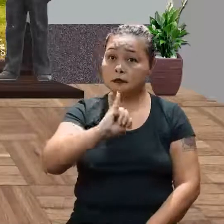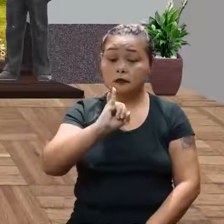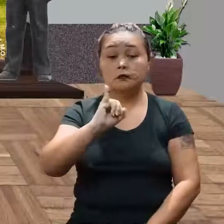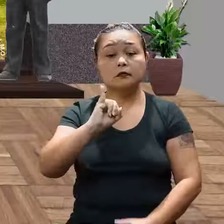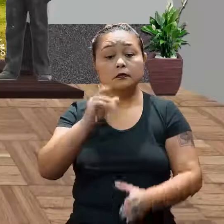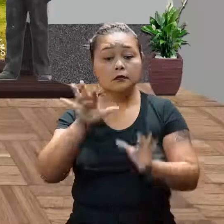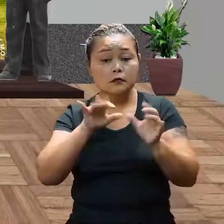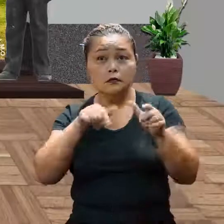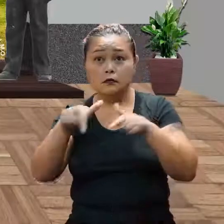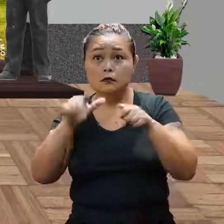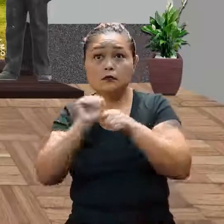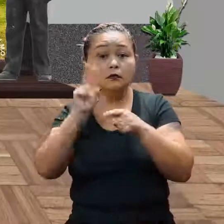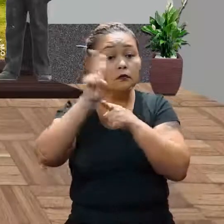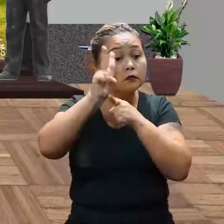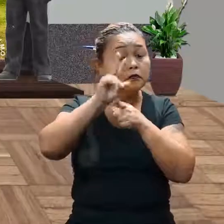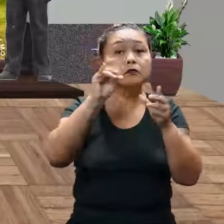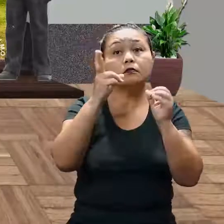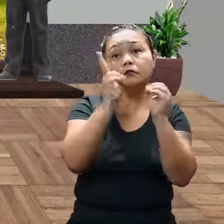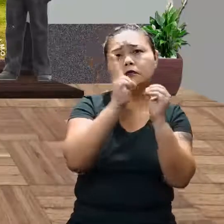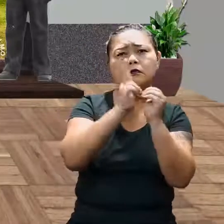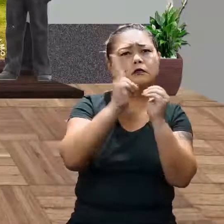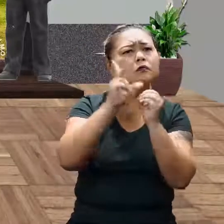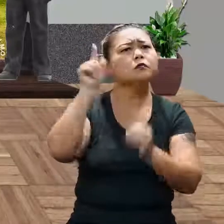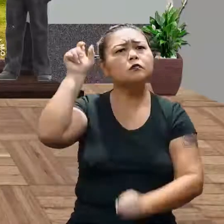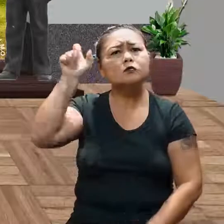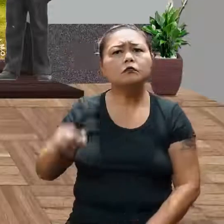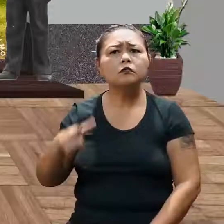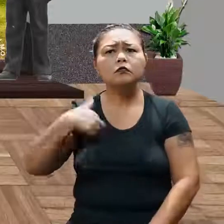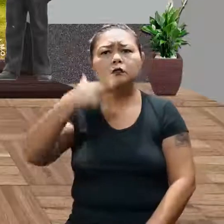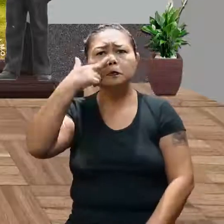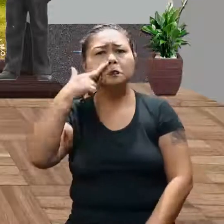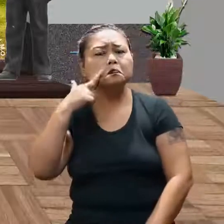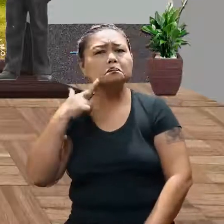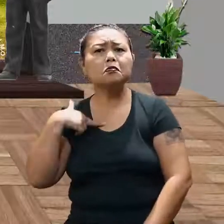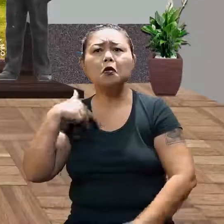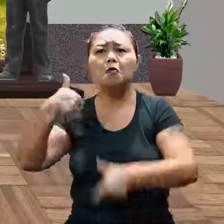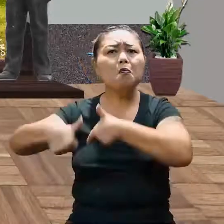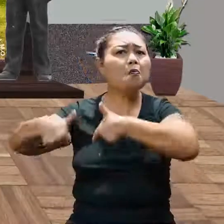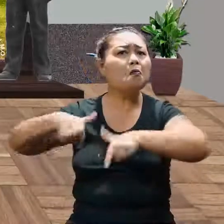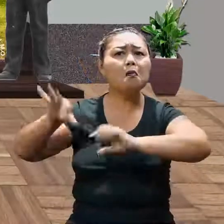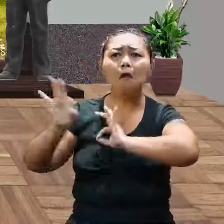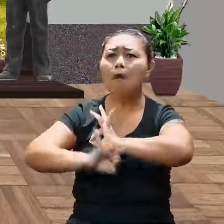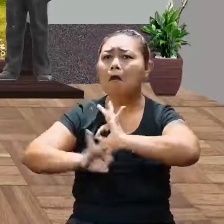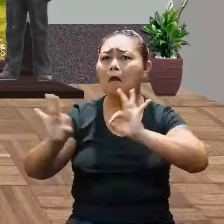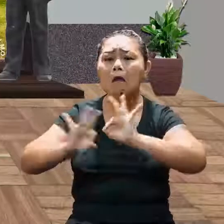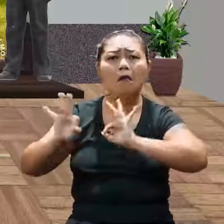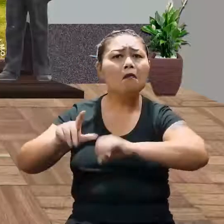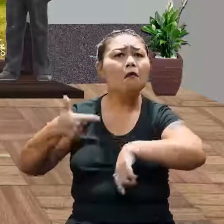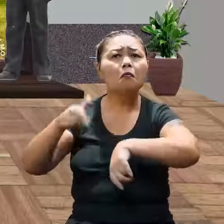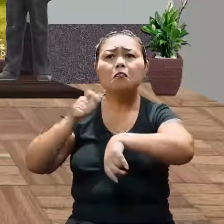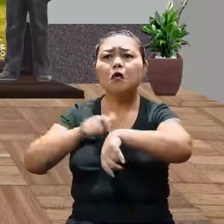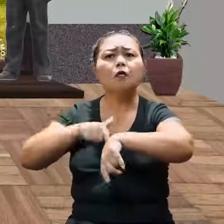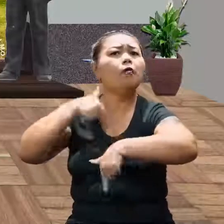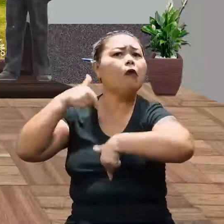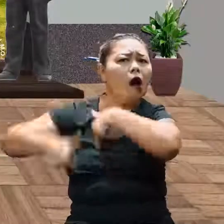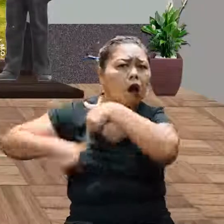ao Índio. Rondon era incansável. Parecia que não tinha tempo ruim para ele.